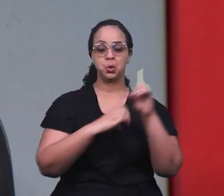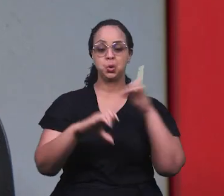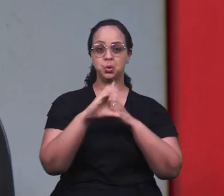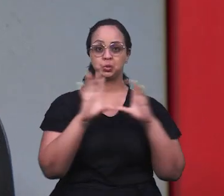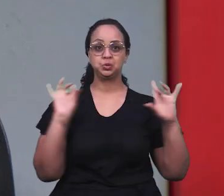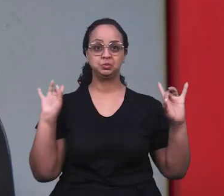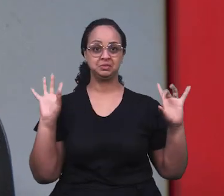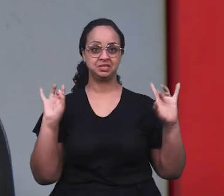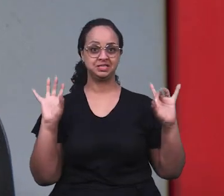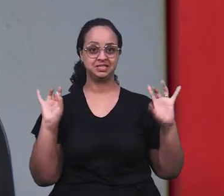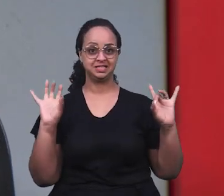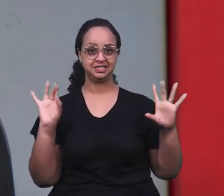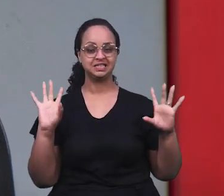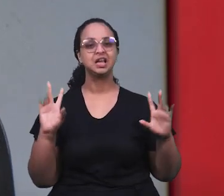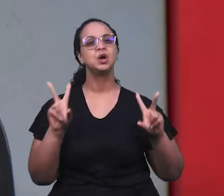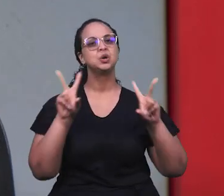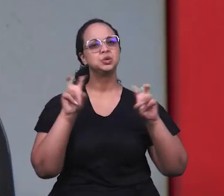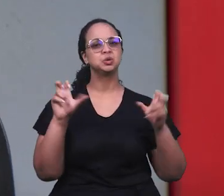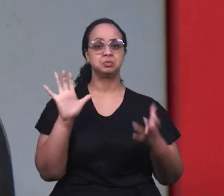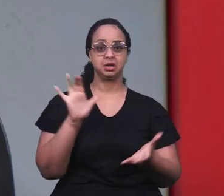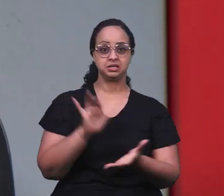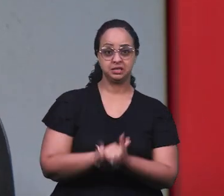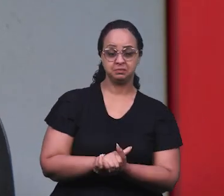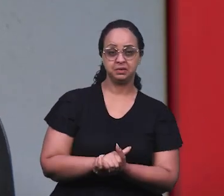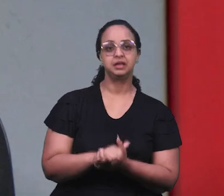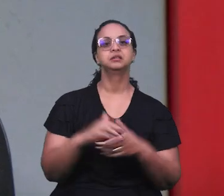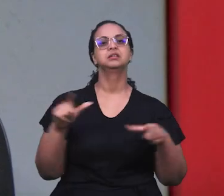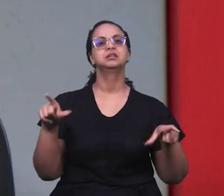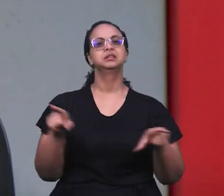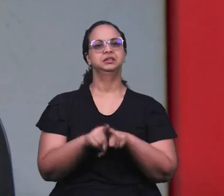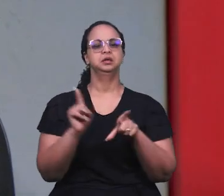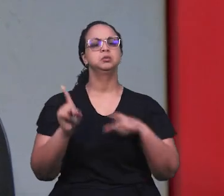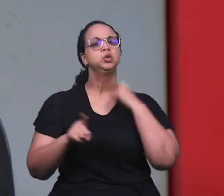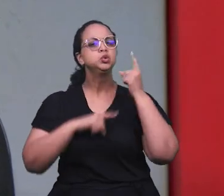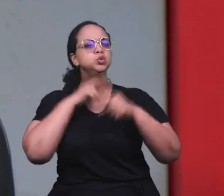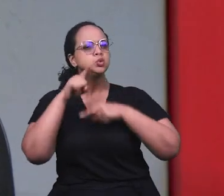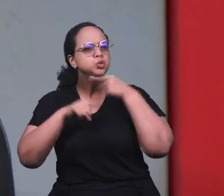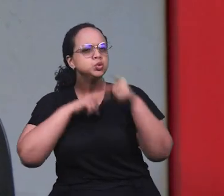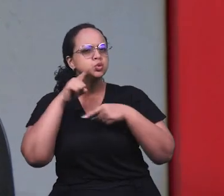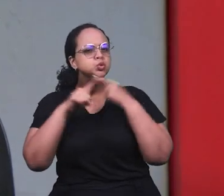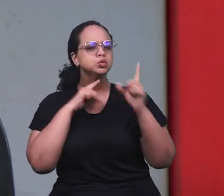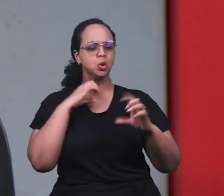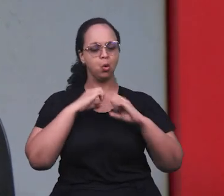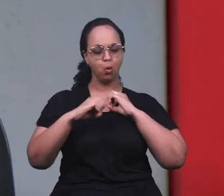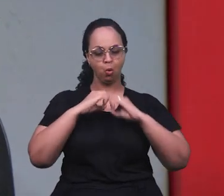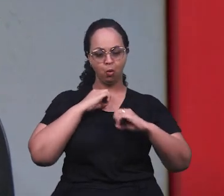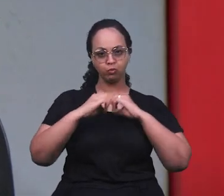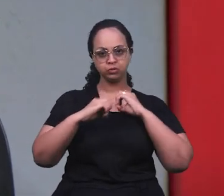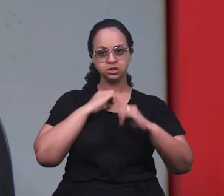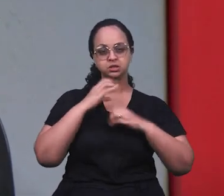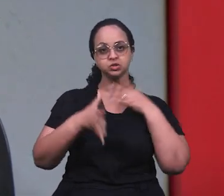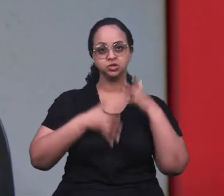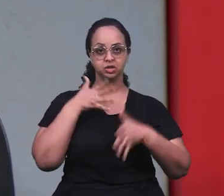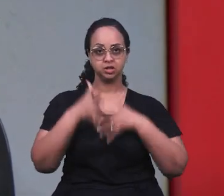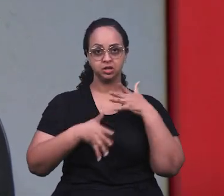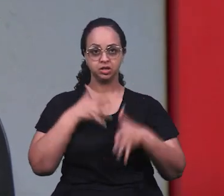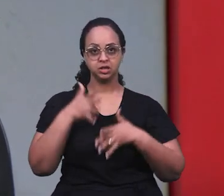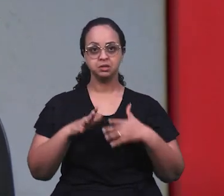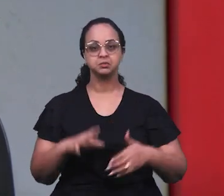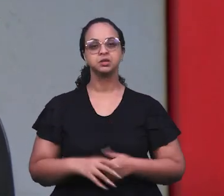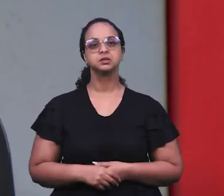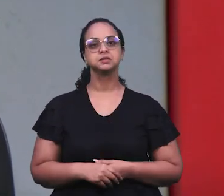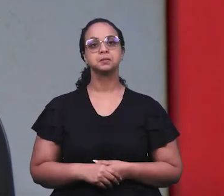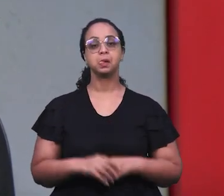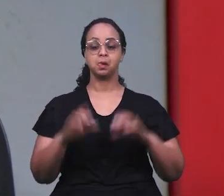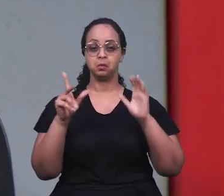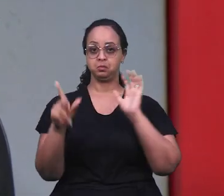especiais, já terminamos sobre o culto de casamento, também tiramos algumas dúvidas sobre a oficina, qual os irmãos nos mandaram na caixinha que foi aberta